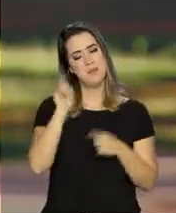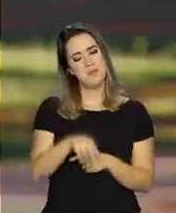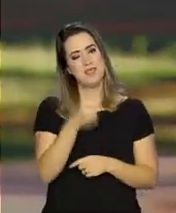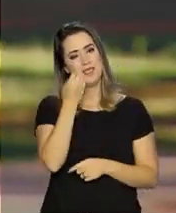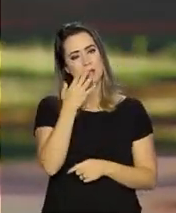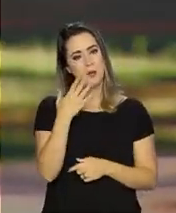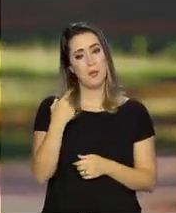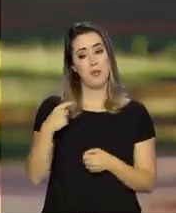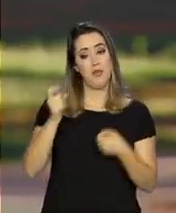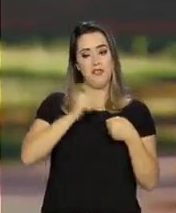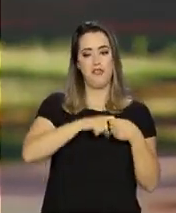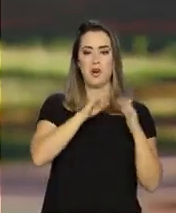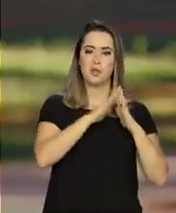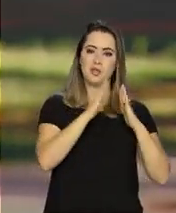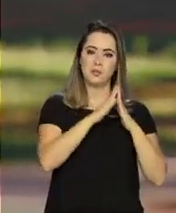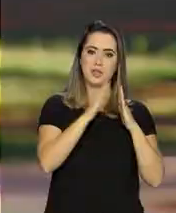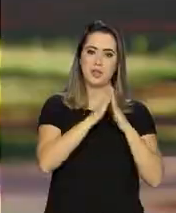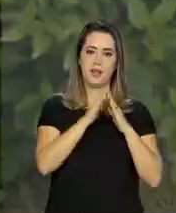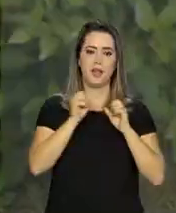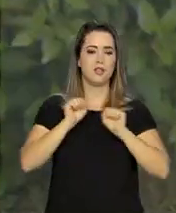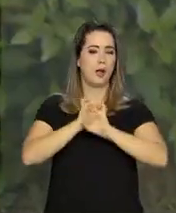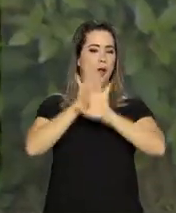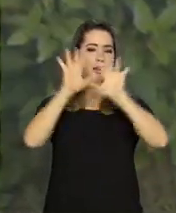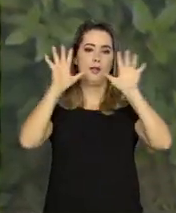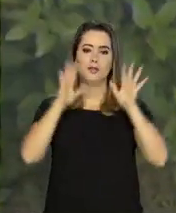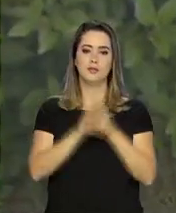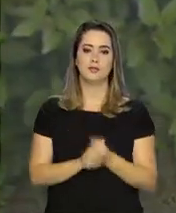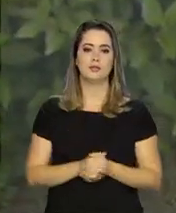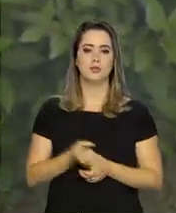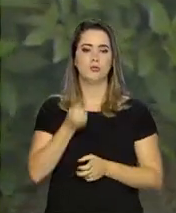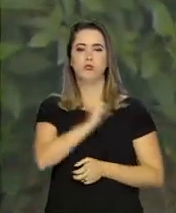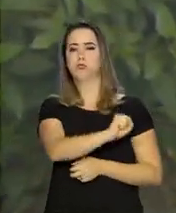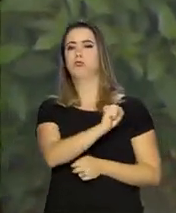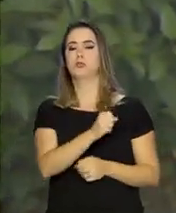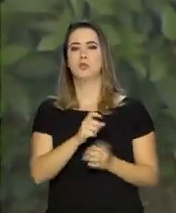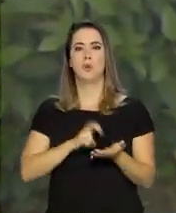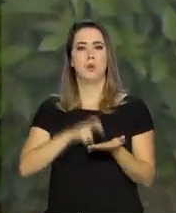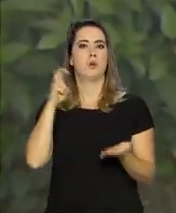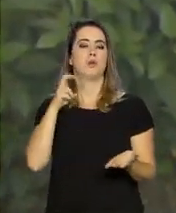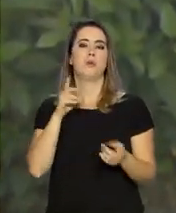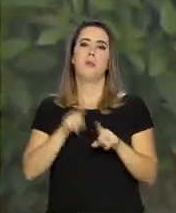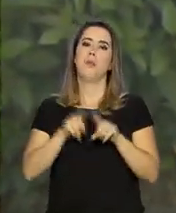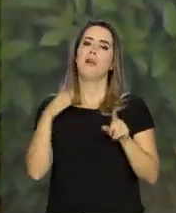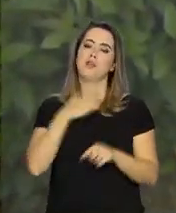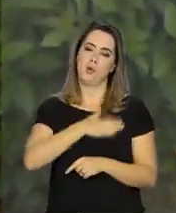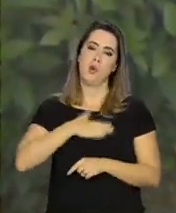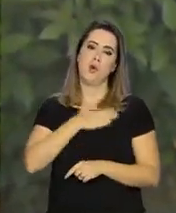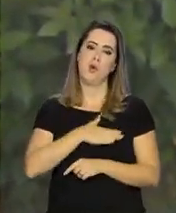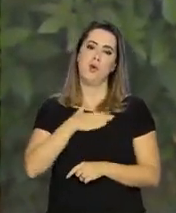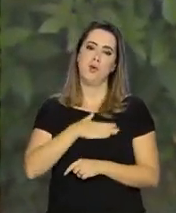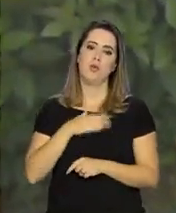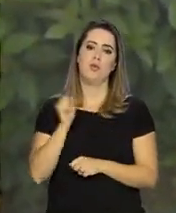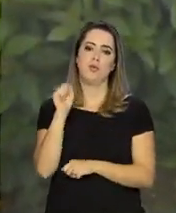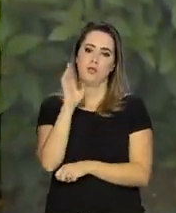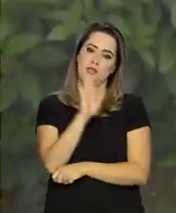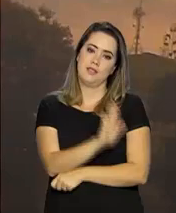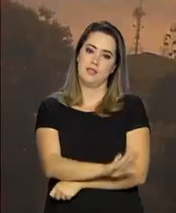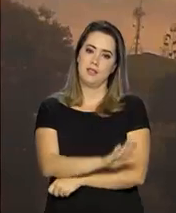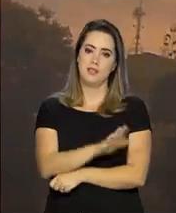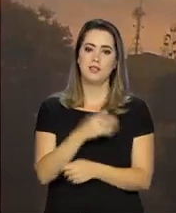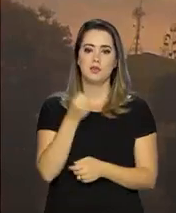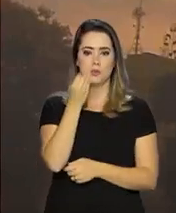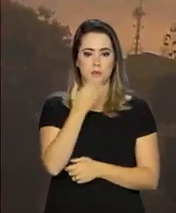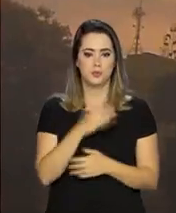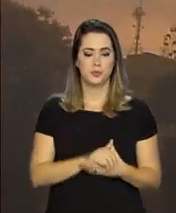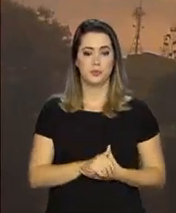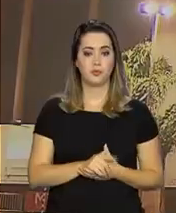de ir embora para casa ainda, claro, né? Eu detesto acordar cedo, mas eu amo o final da tarde. É uma dualidade que eu vivo.